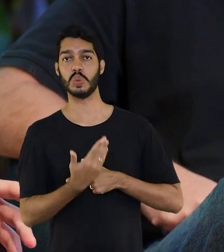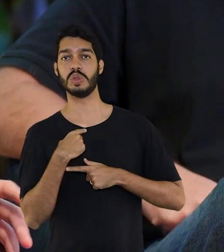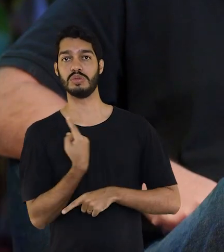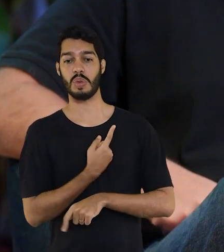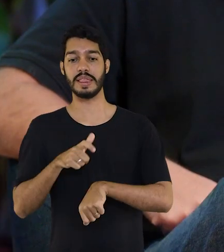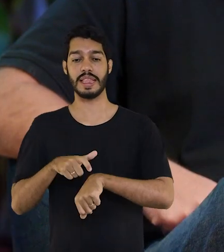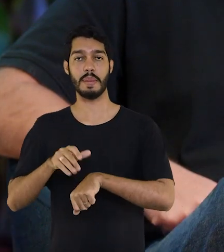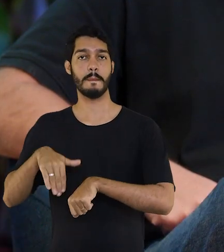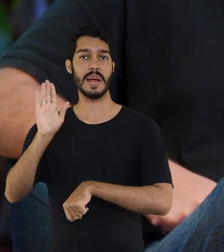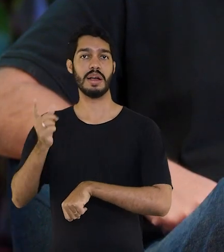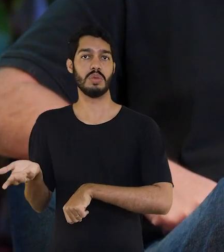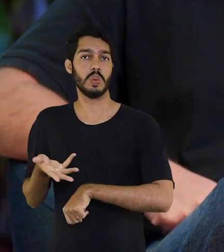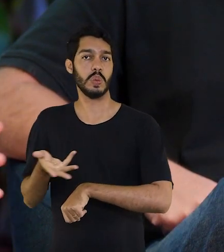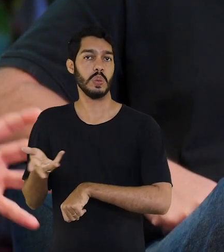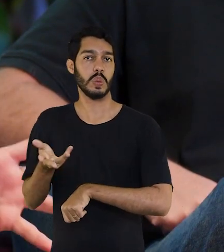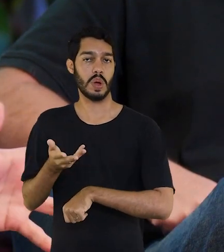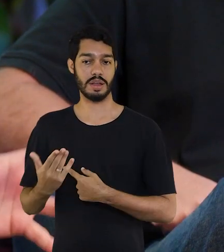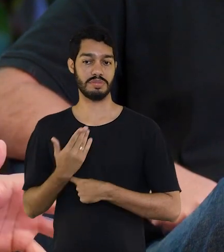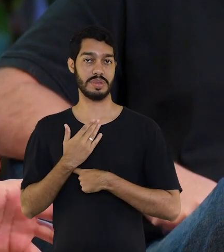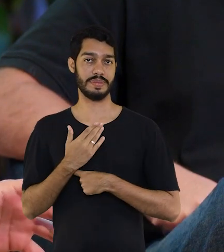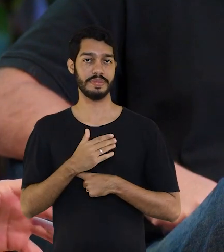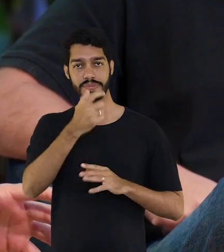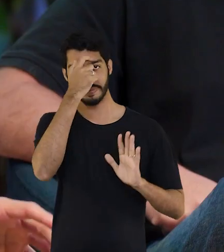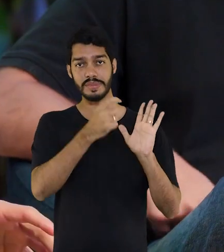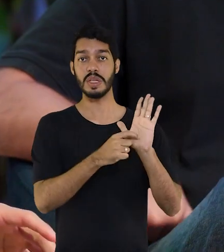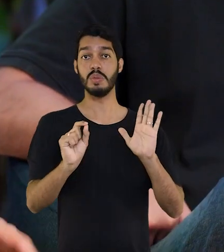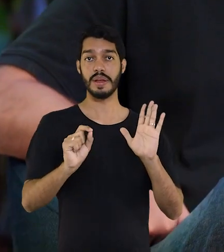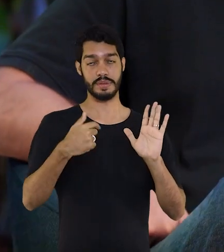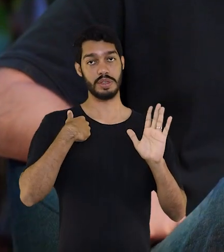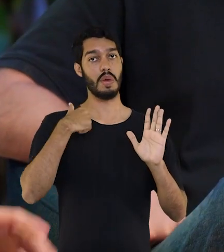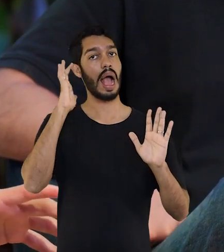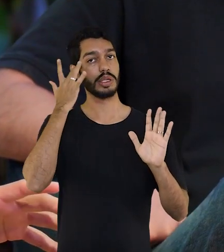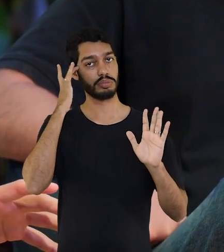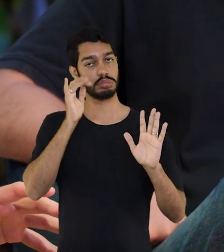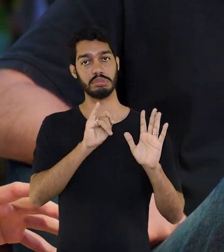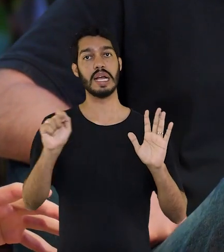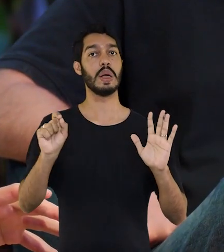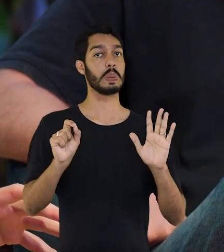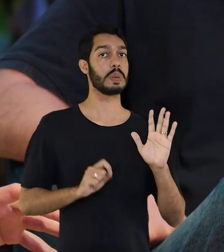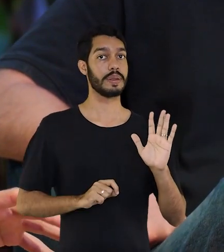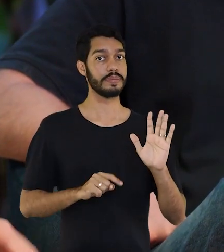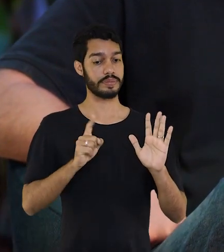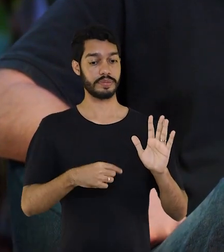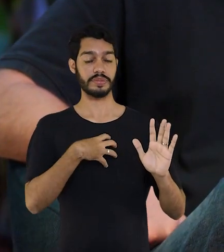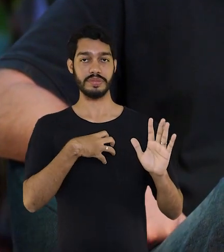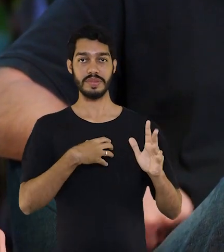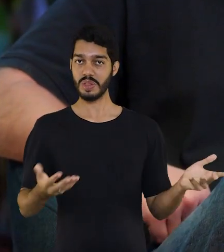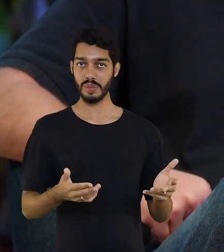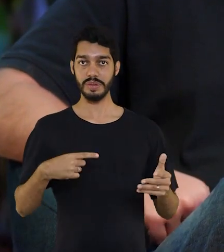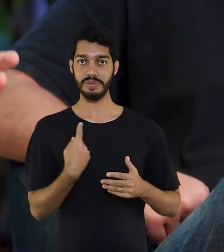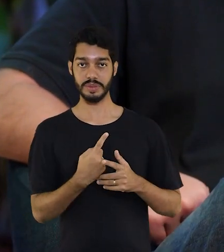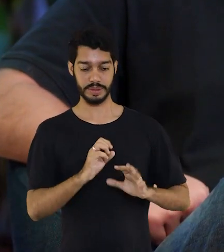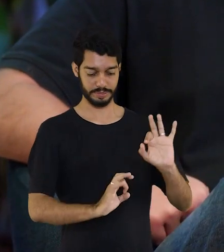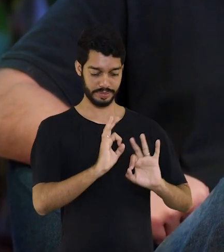otimizar tempo, né? E aí a gente precisa primeiro contextualizar o que é inteligência artificial. Então, para mim, a inteligência artificial